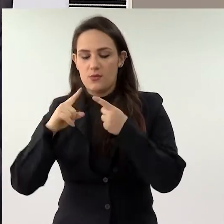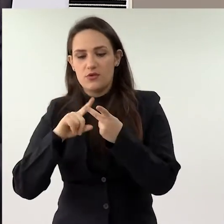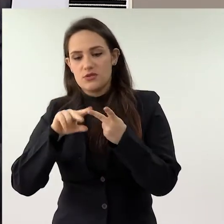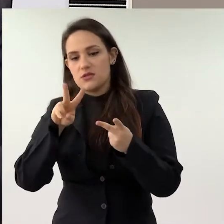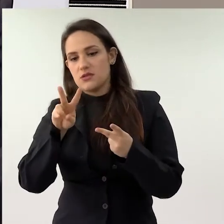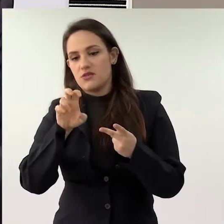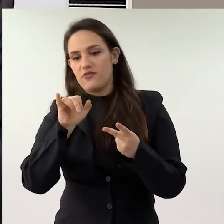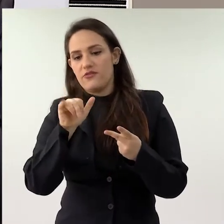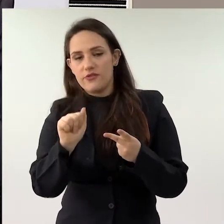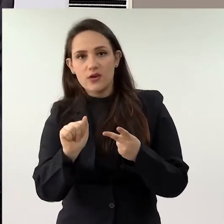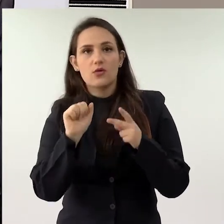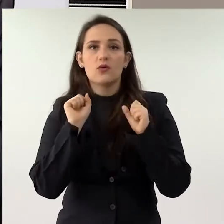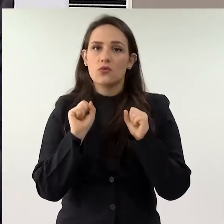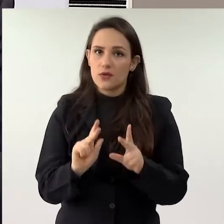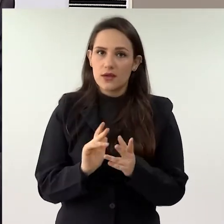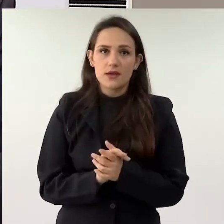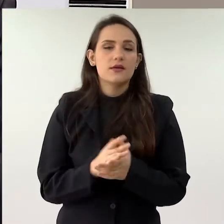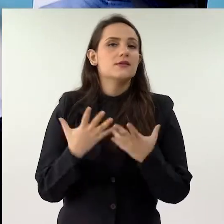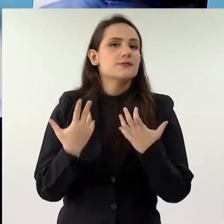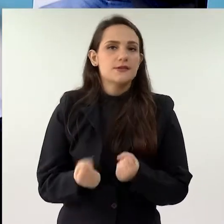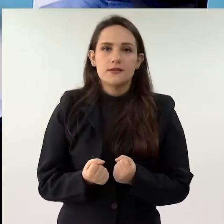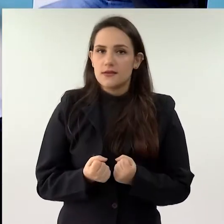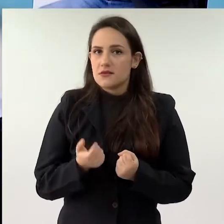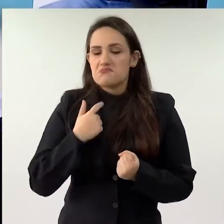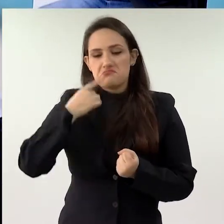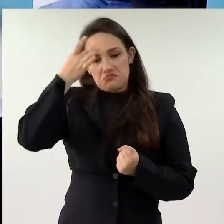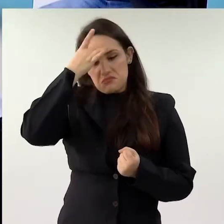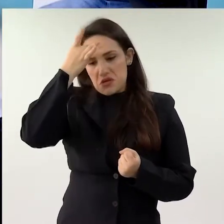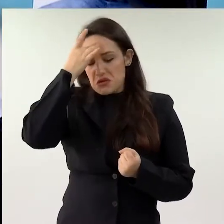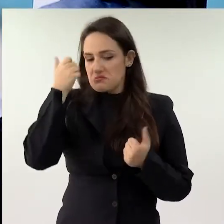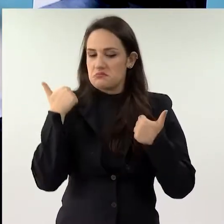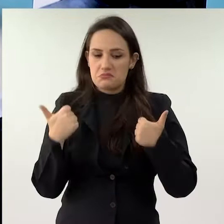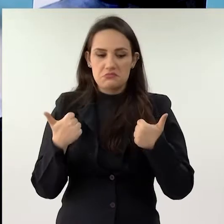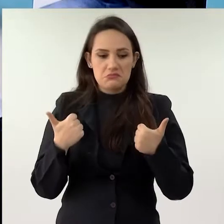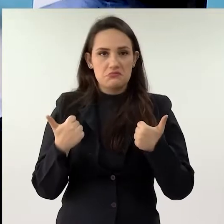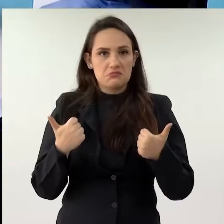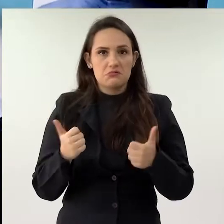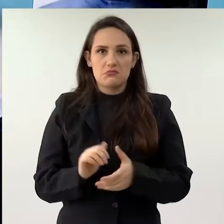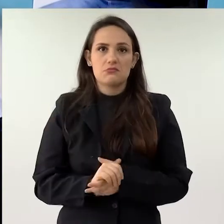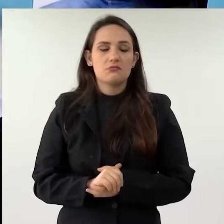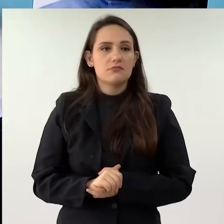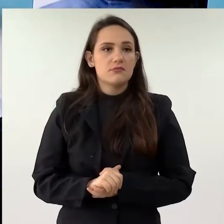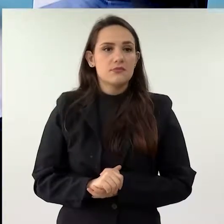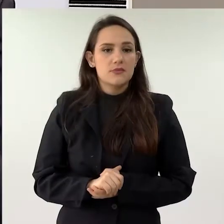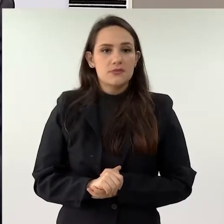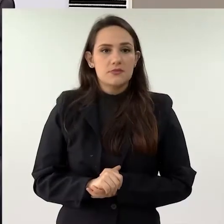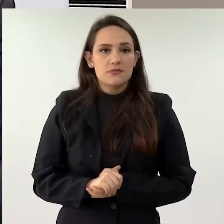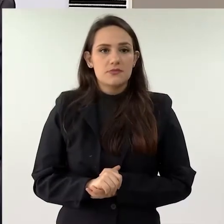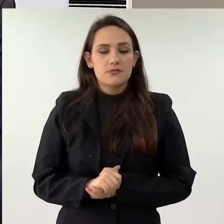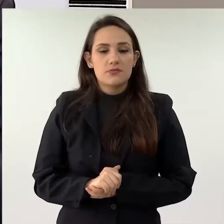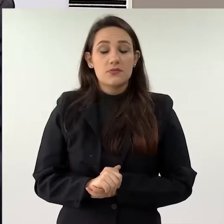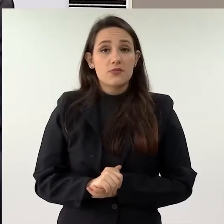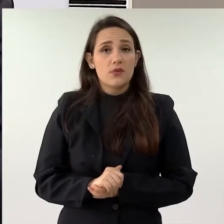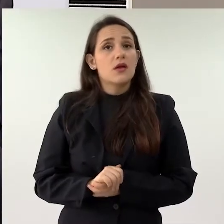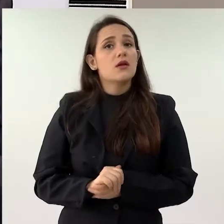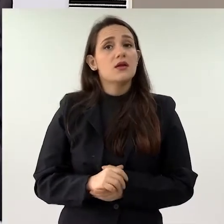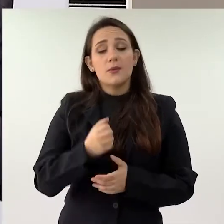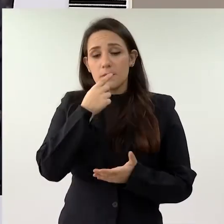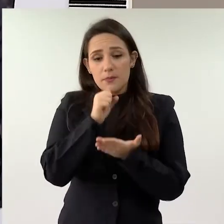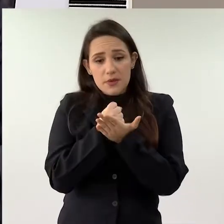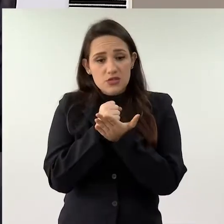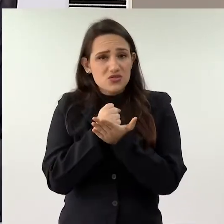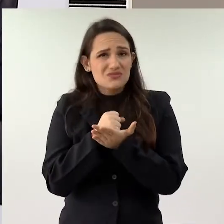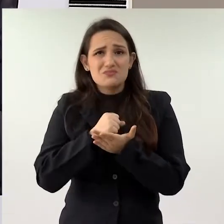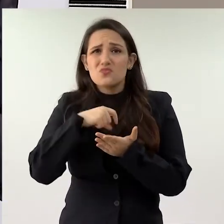negócio, a cabeça tem que estar muito boa, pessoas que são assintomáticas ficam sintomáticas ao resultado, e a medicação não funciona, você